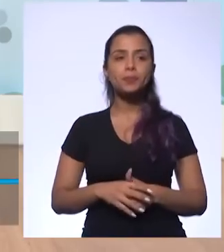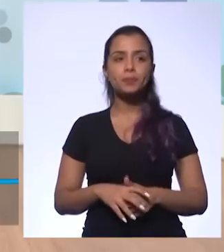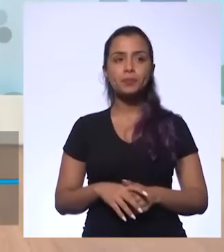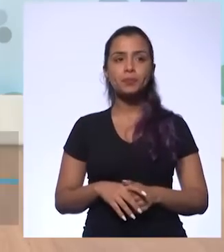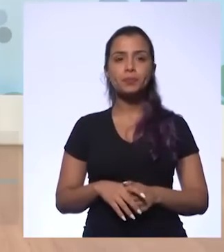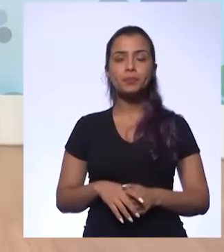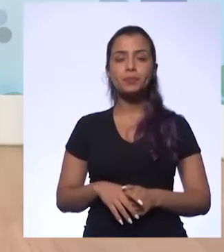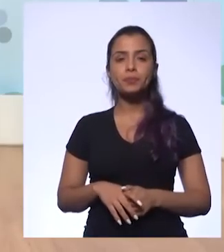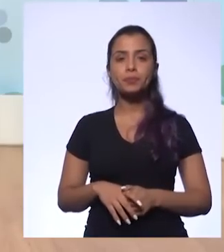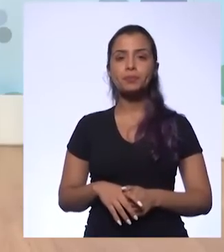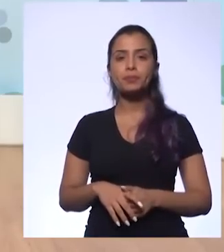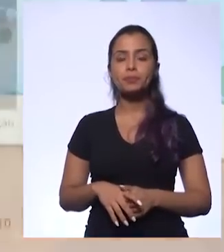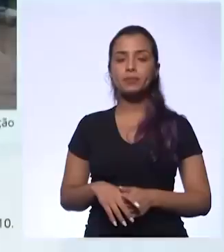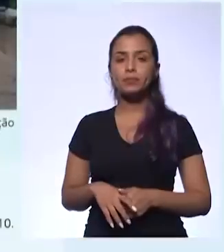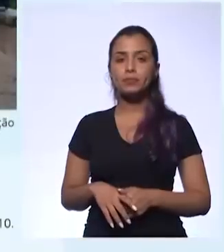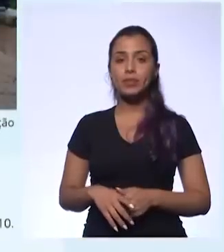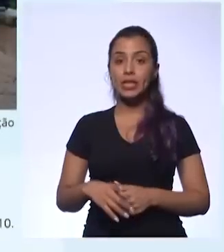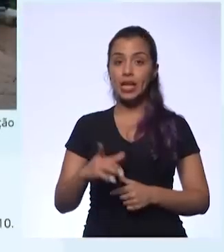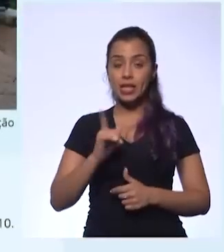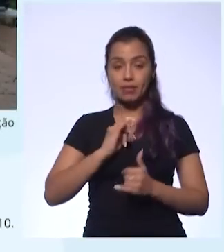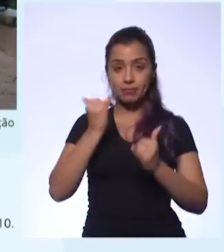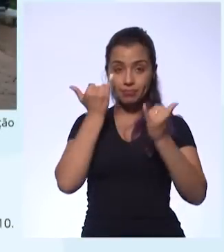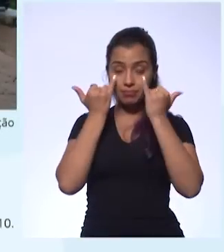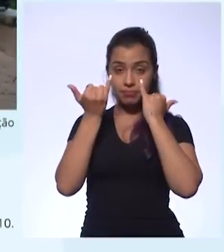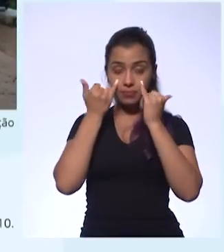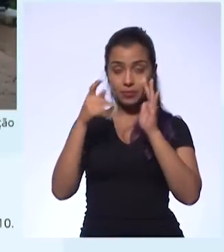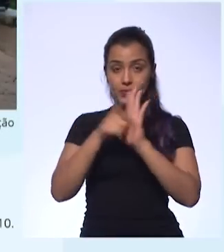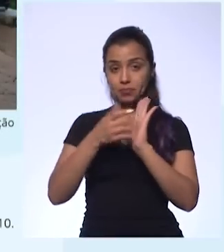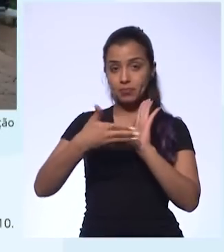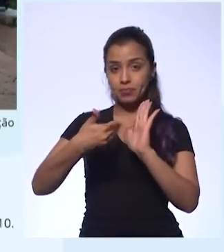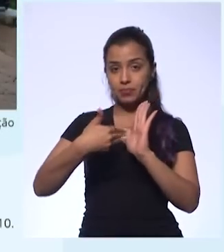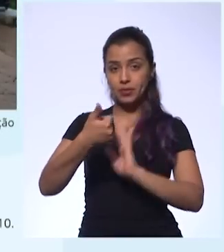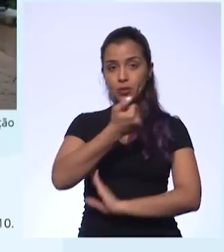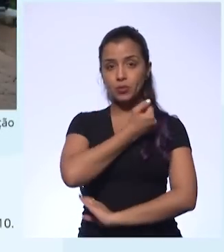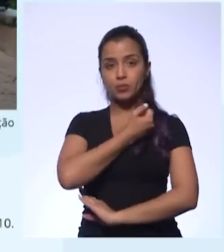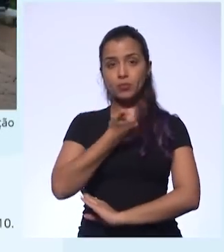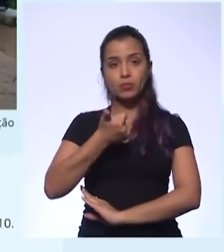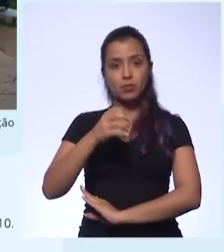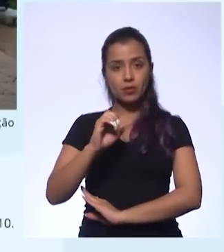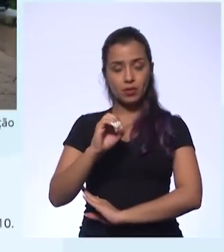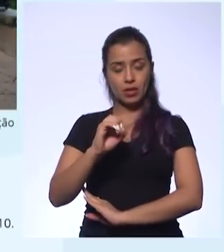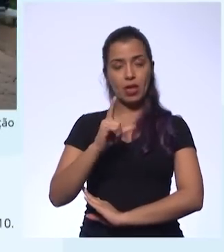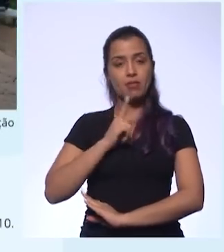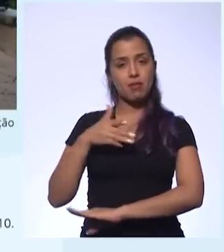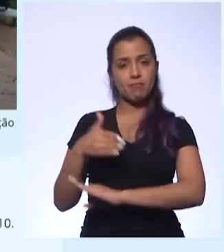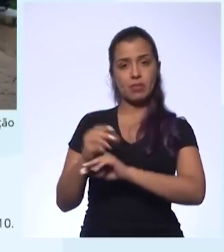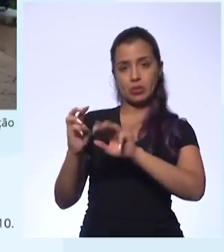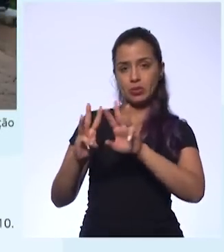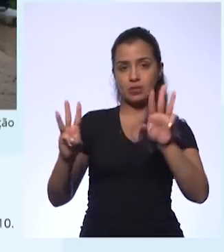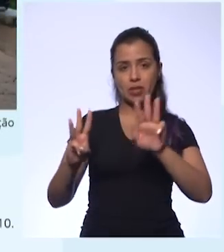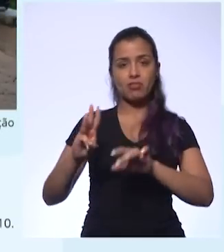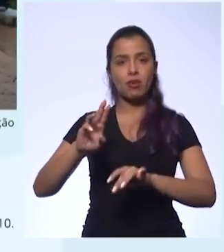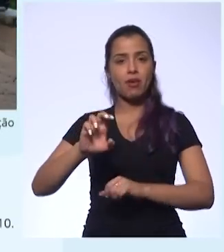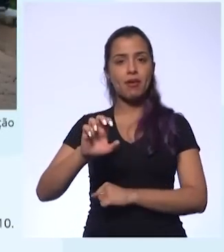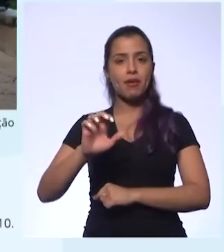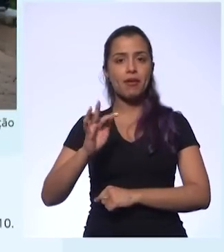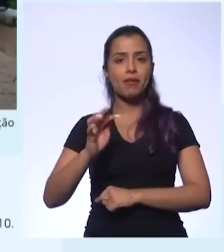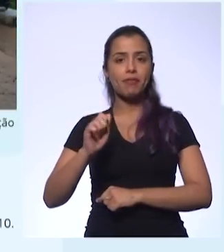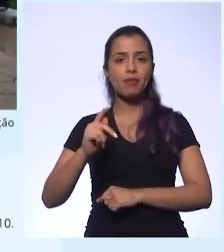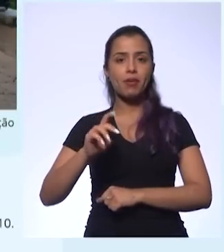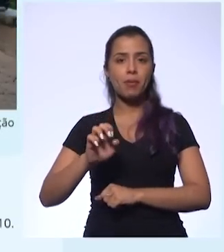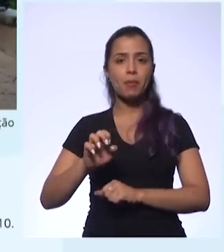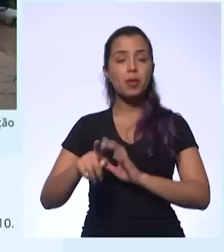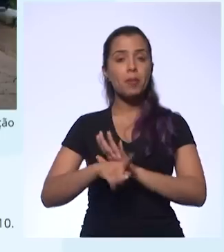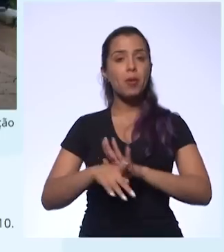uma notícia que está lá na página 10 desse material. Gente, vocês podem acessar o site da EFAP, material Aprender Sempre, que é um material